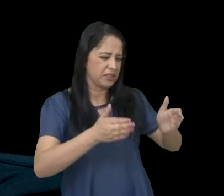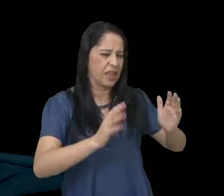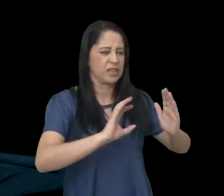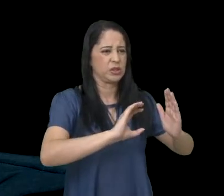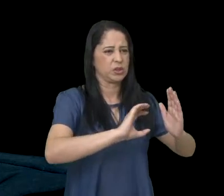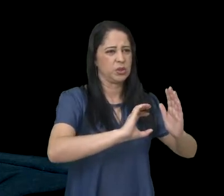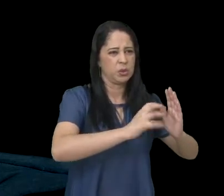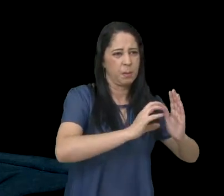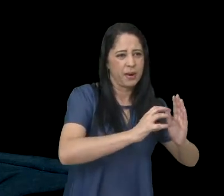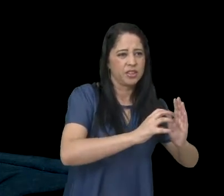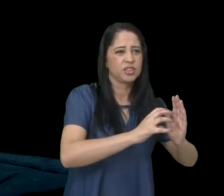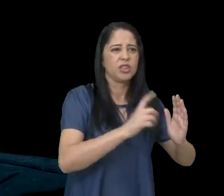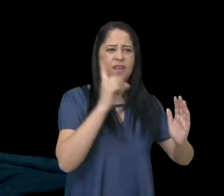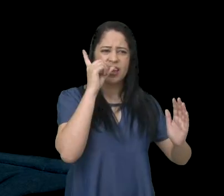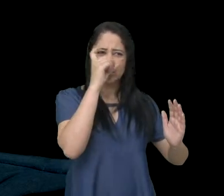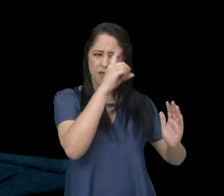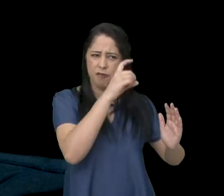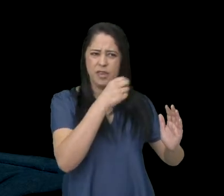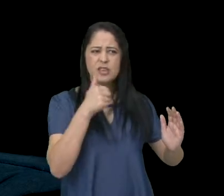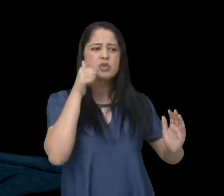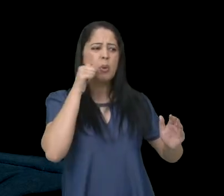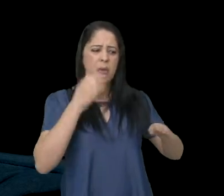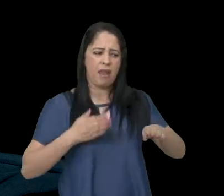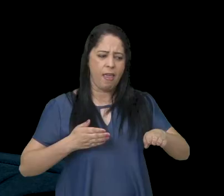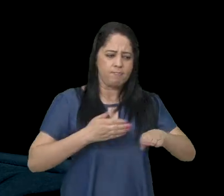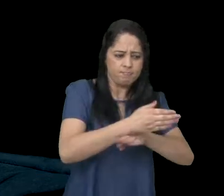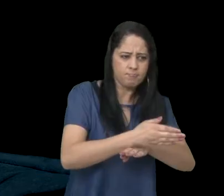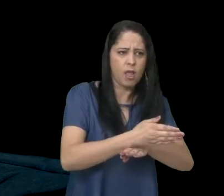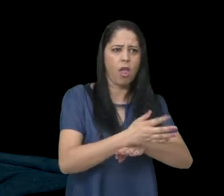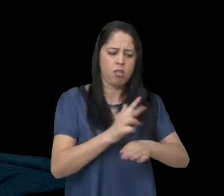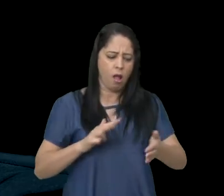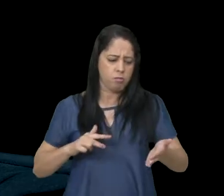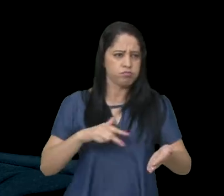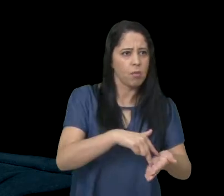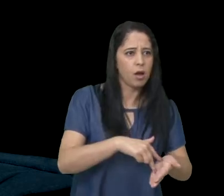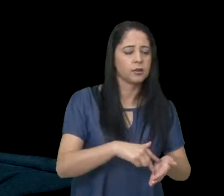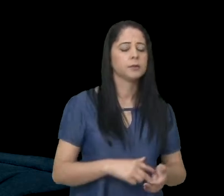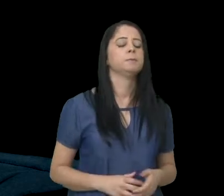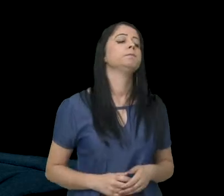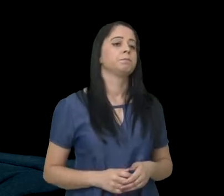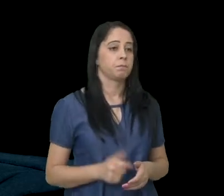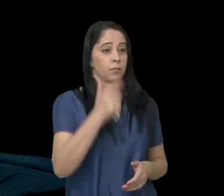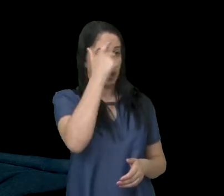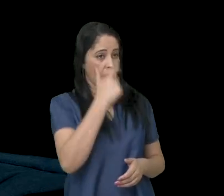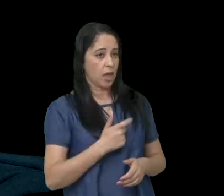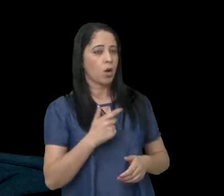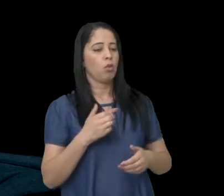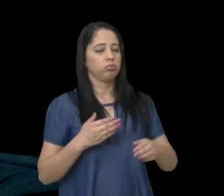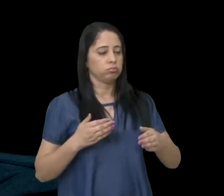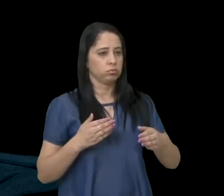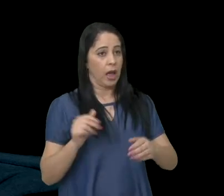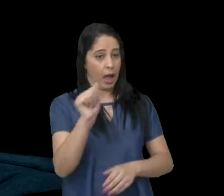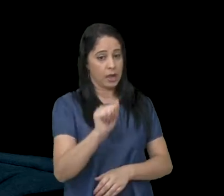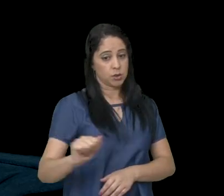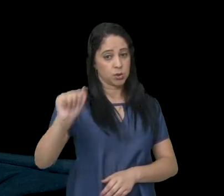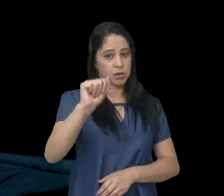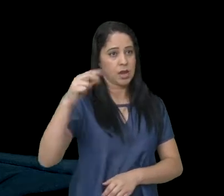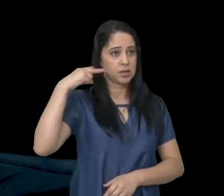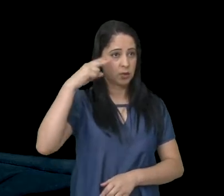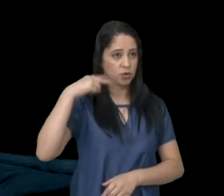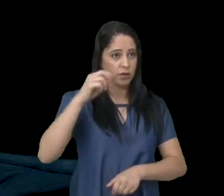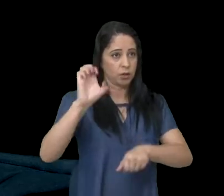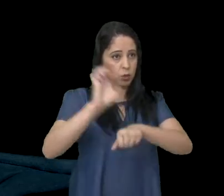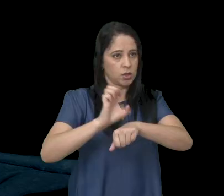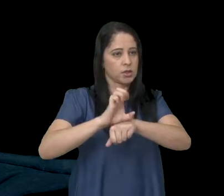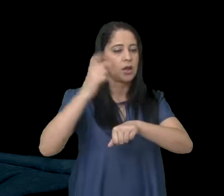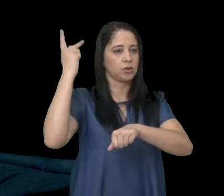para as mulheres participar. Eu fui da Associação de Vereadoras do Estado de São Paulo. E